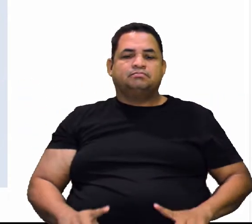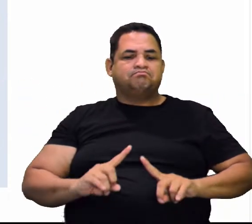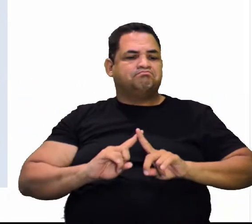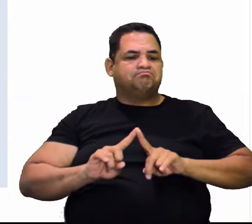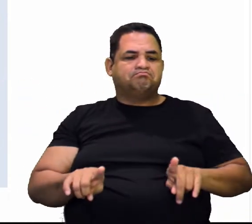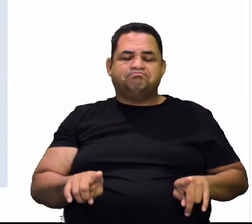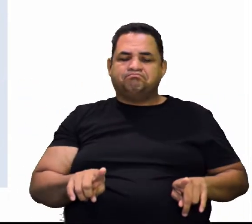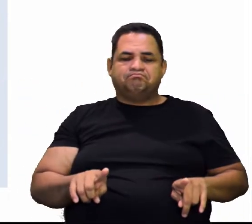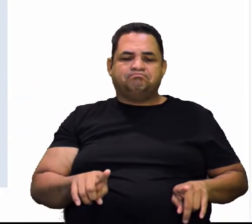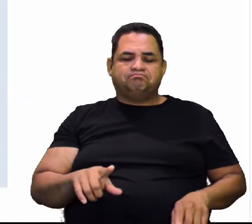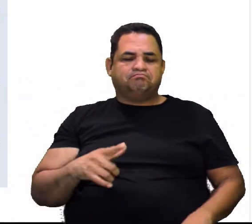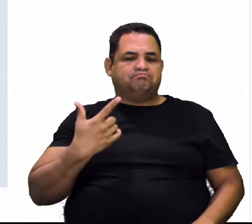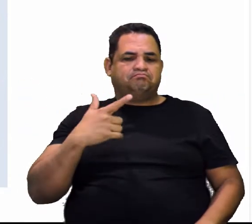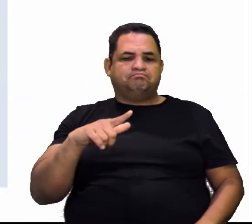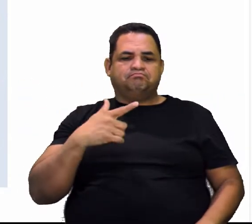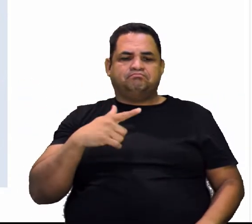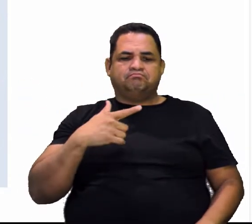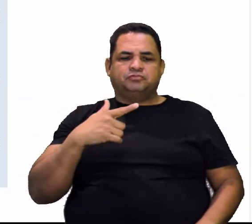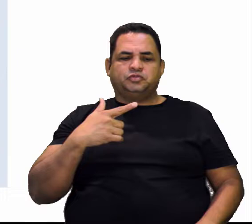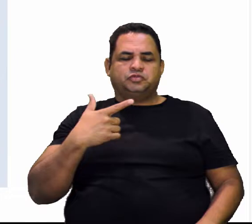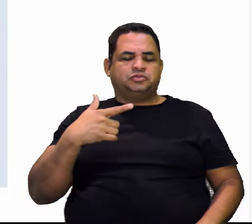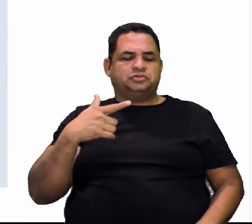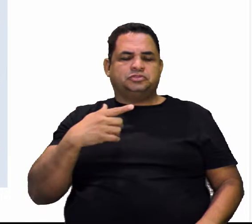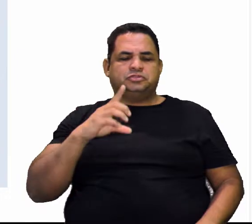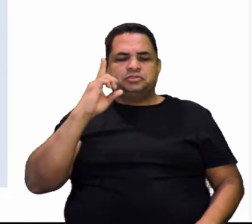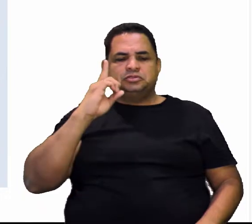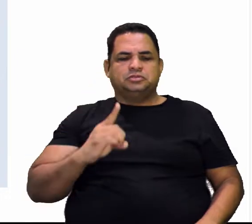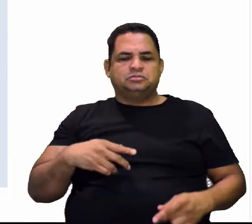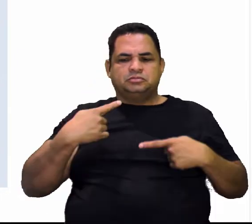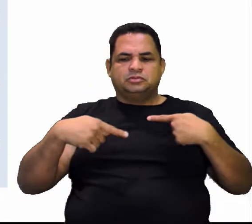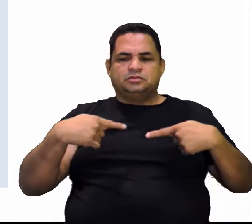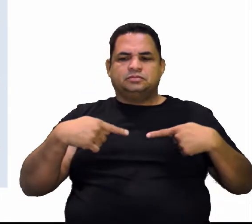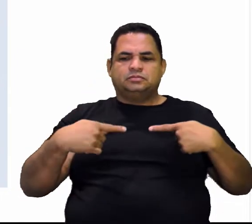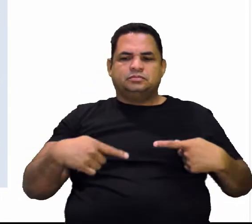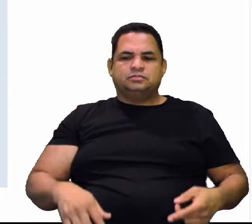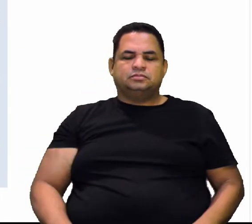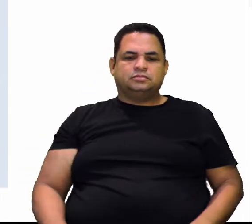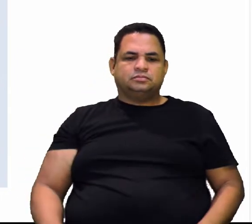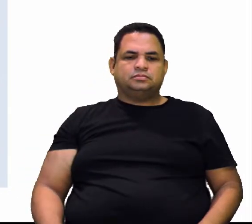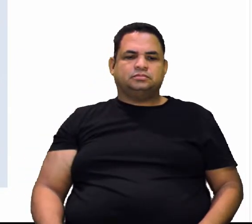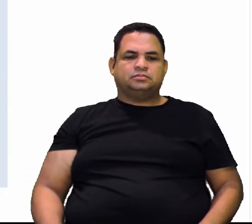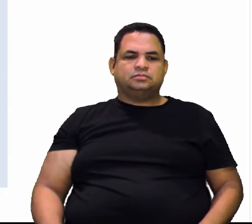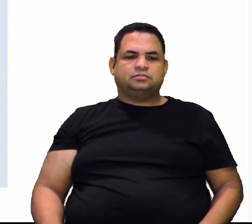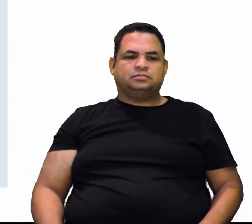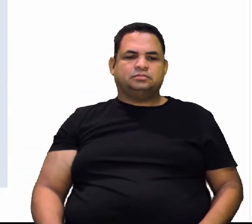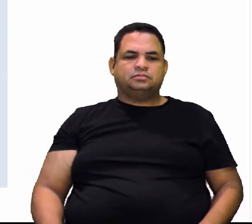Porém, eles não possuíam direitos políticos.